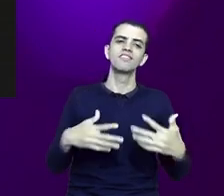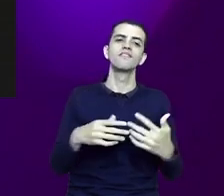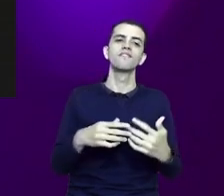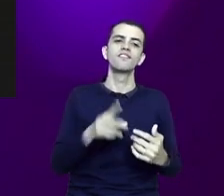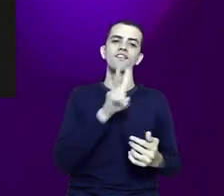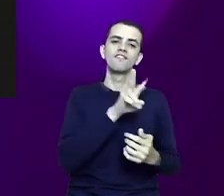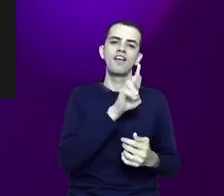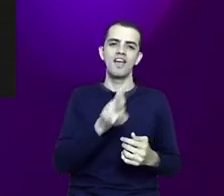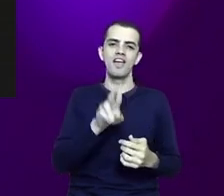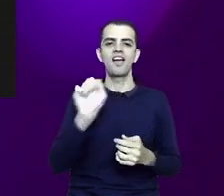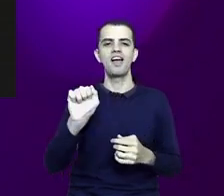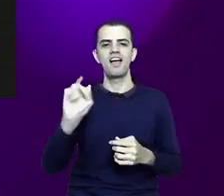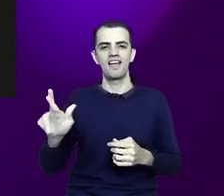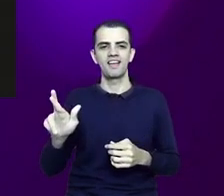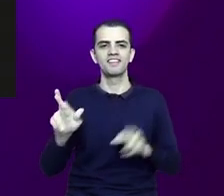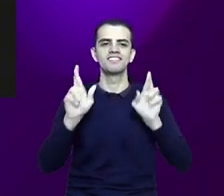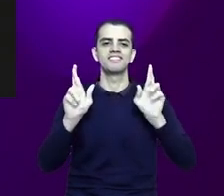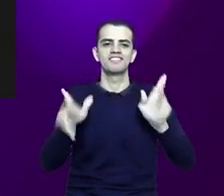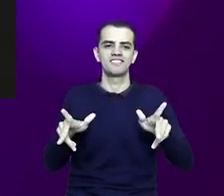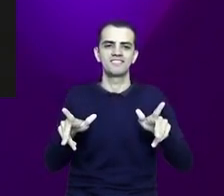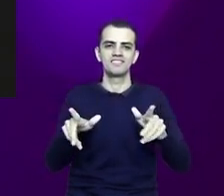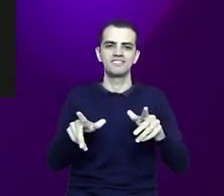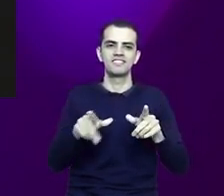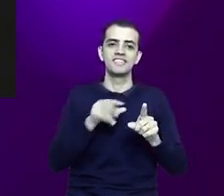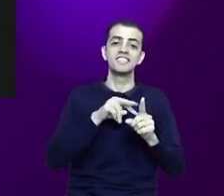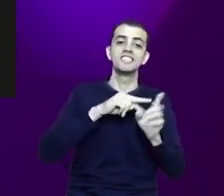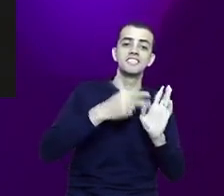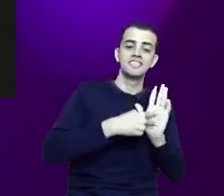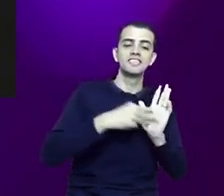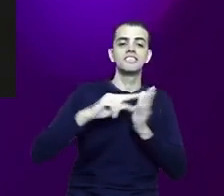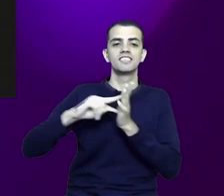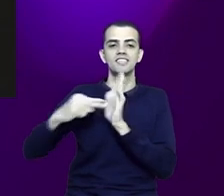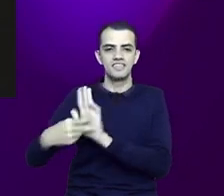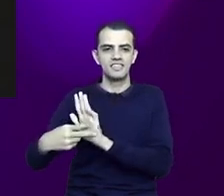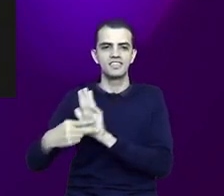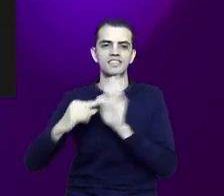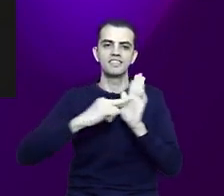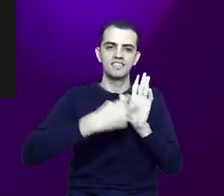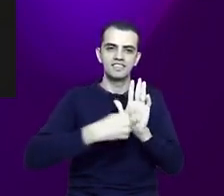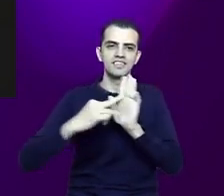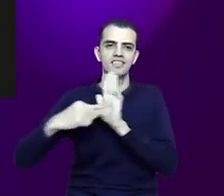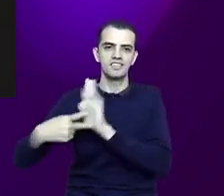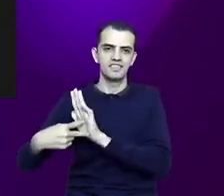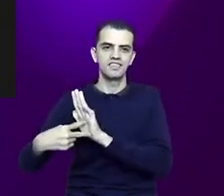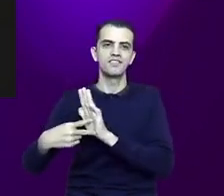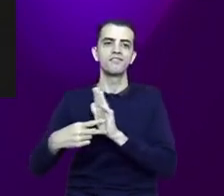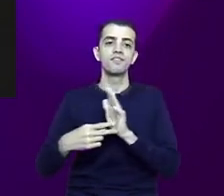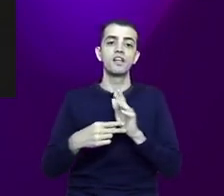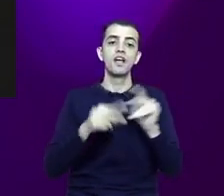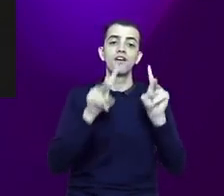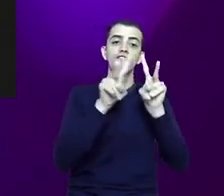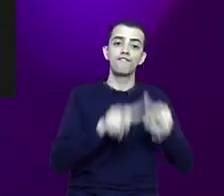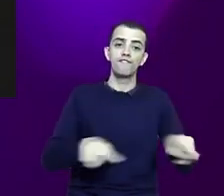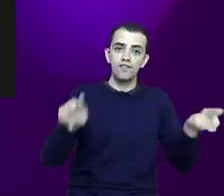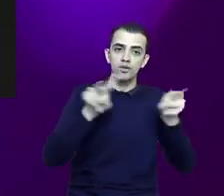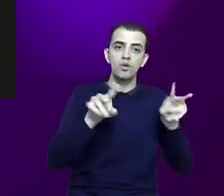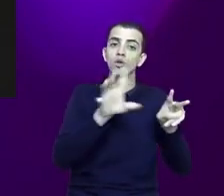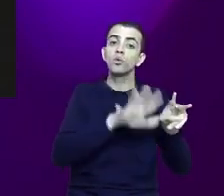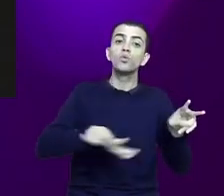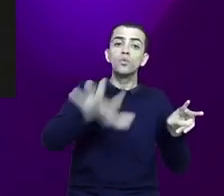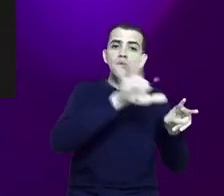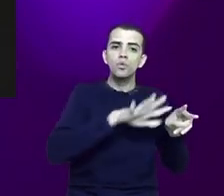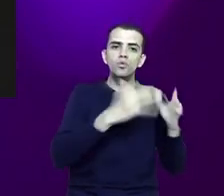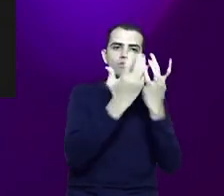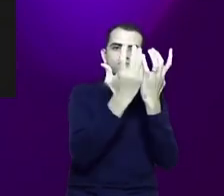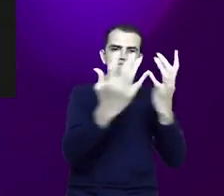exemplo de definições do que é realidade virtual, realidade aumentada. Realidade virtual é aquele ambiente totalmente virtual,